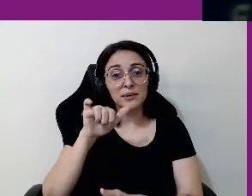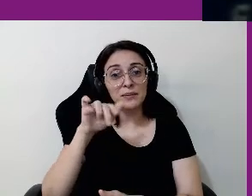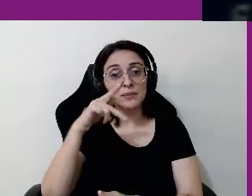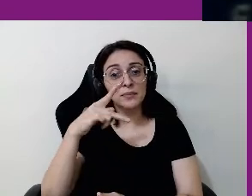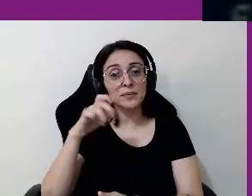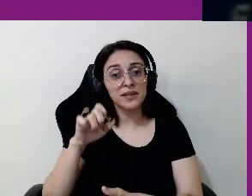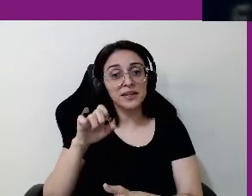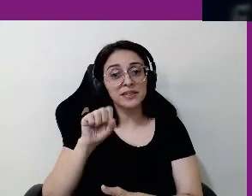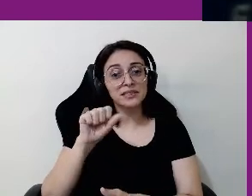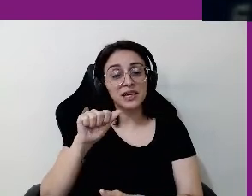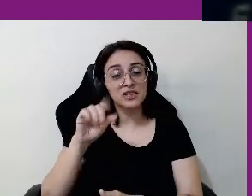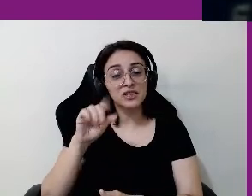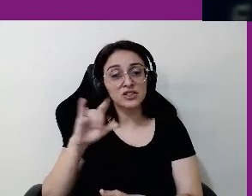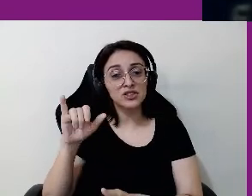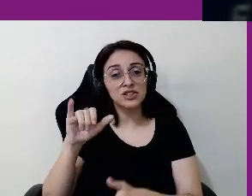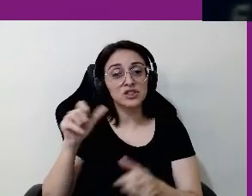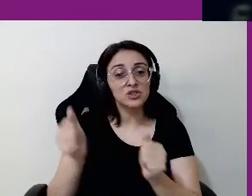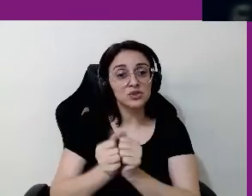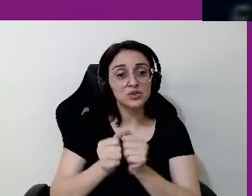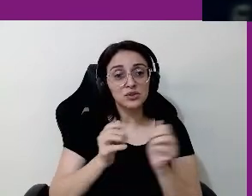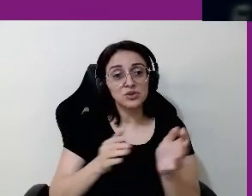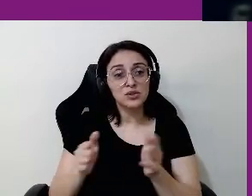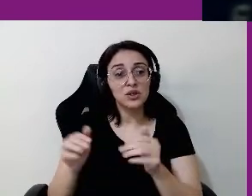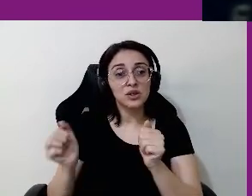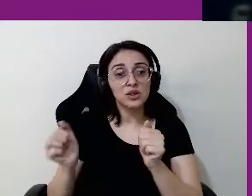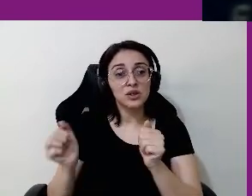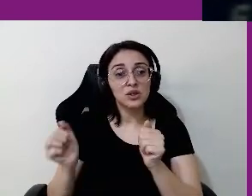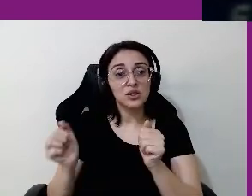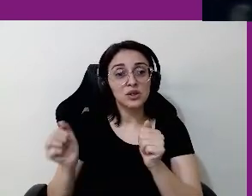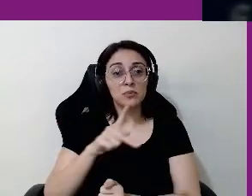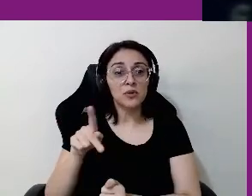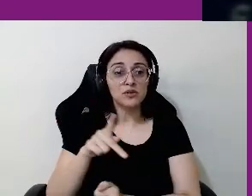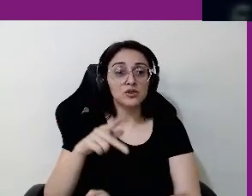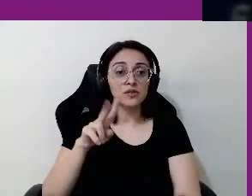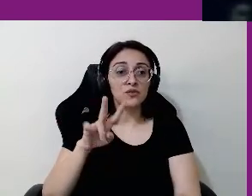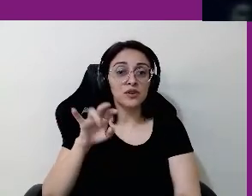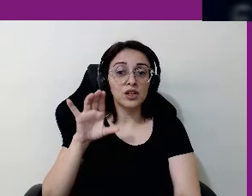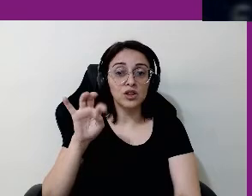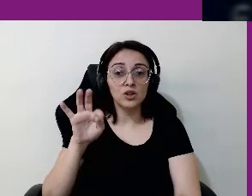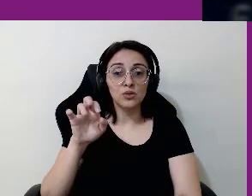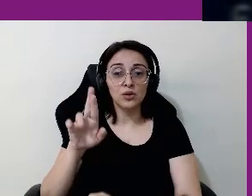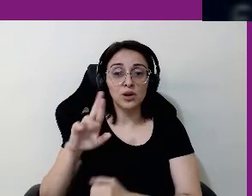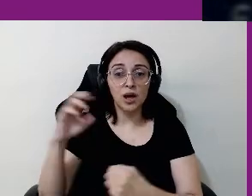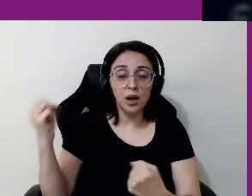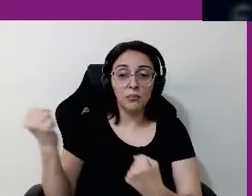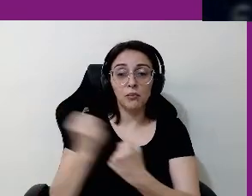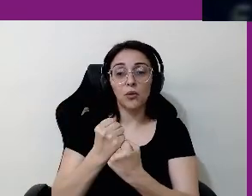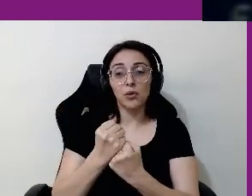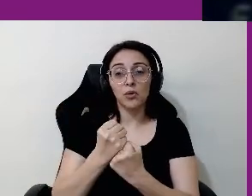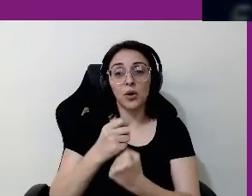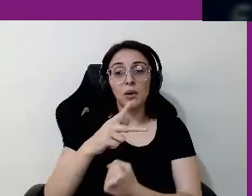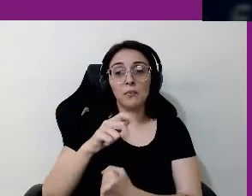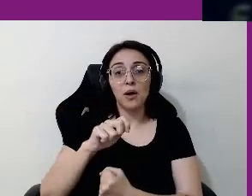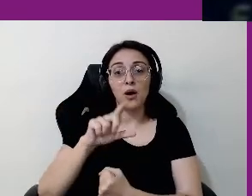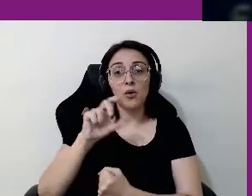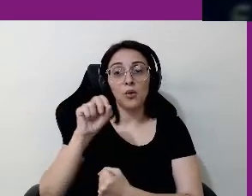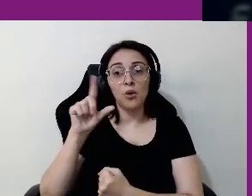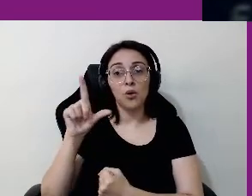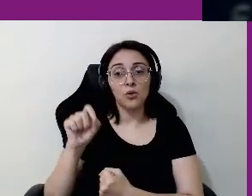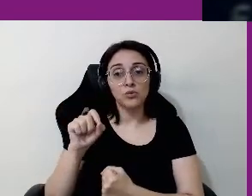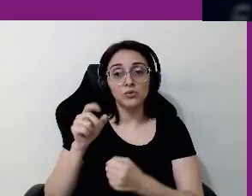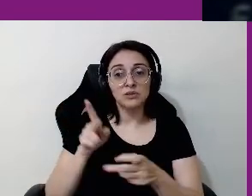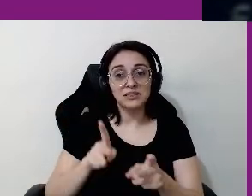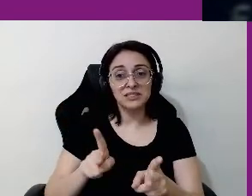o organizador, juntamente com o professor Vitor, e com o apoio do Paulo, que